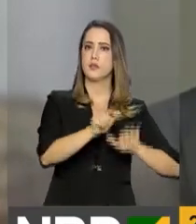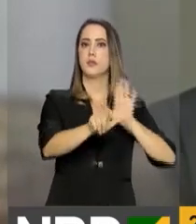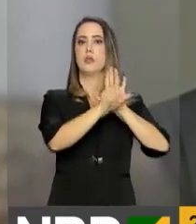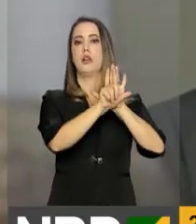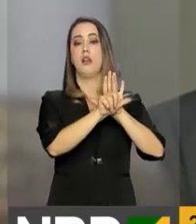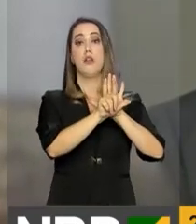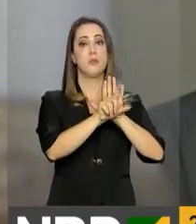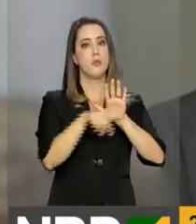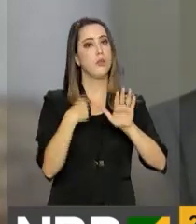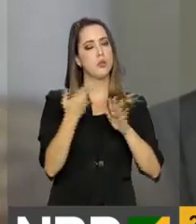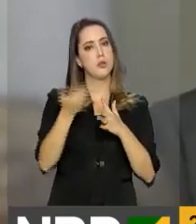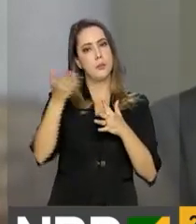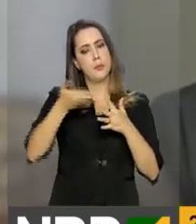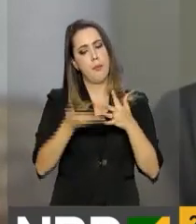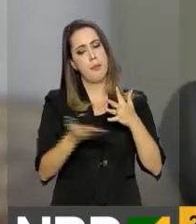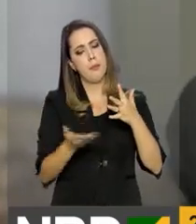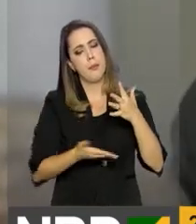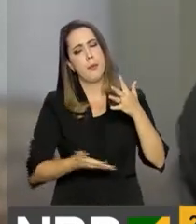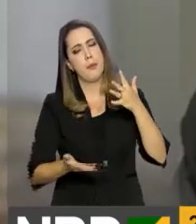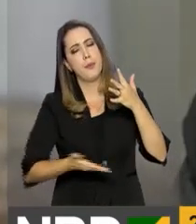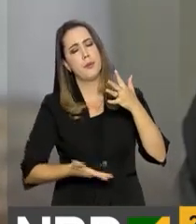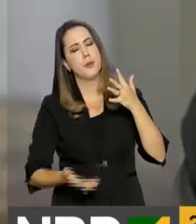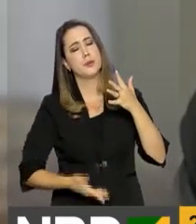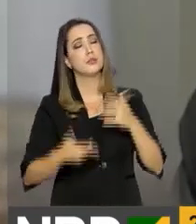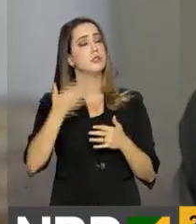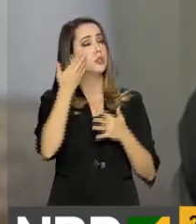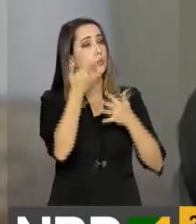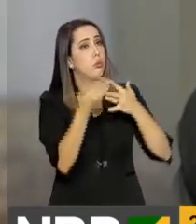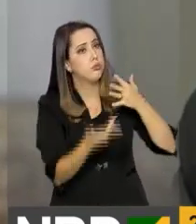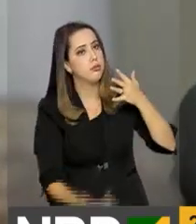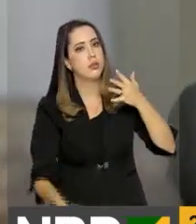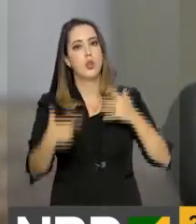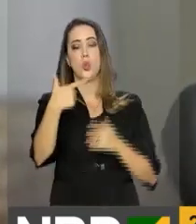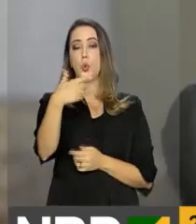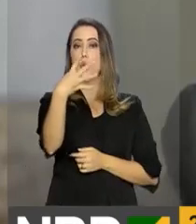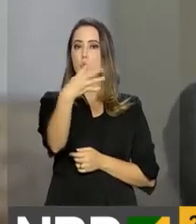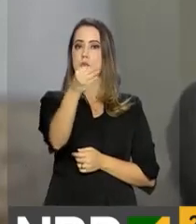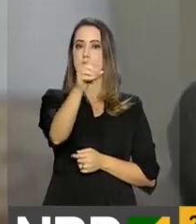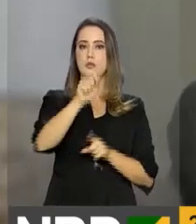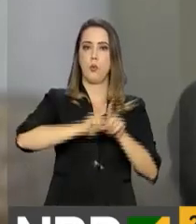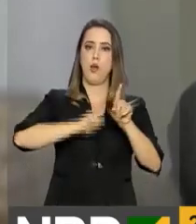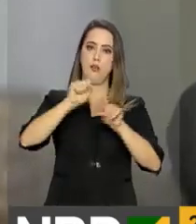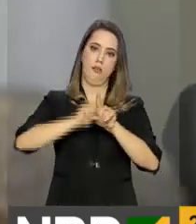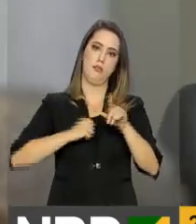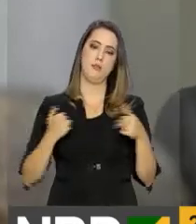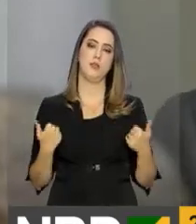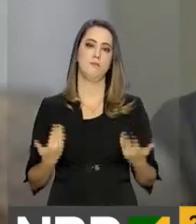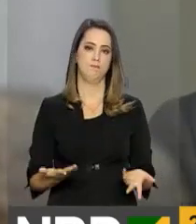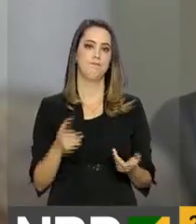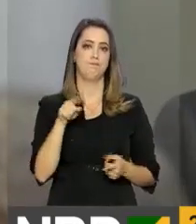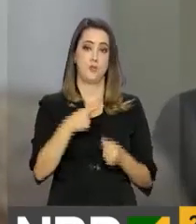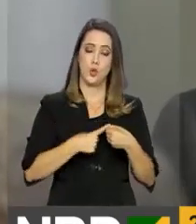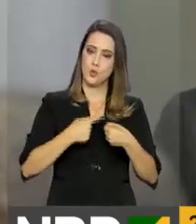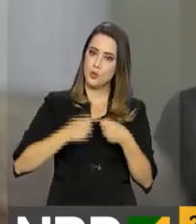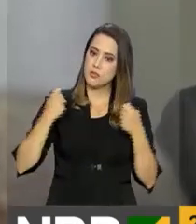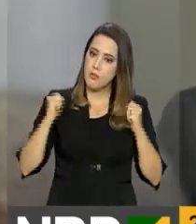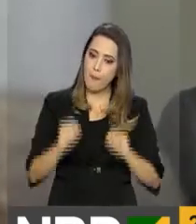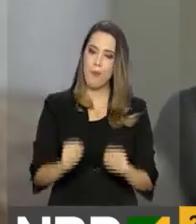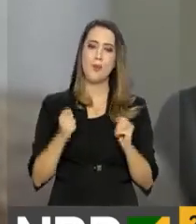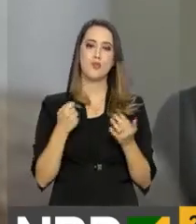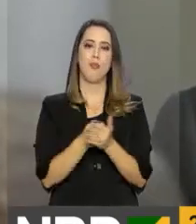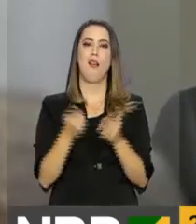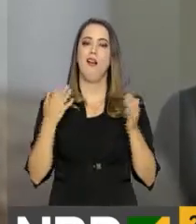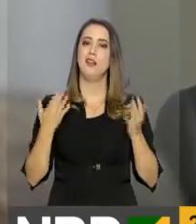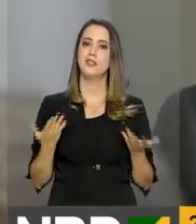nós parcelamos o débito em 240 meses. Os municípios inadimplentes tornaram-se